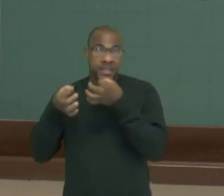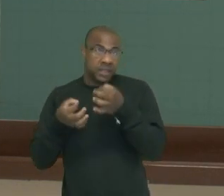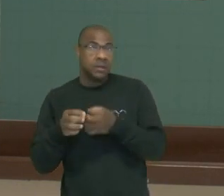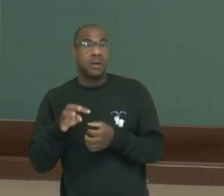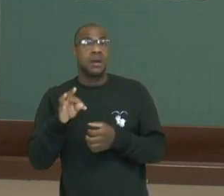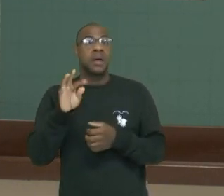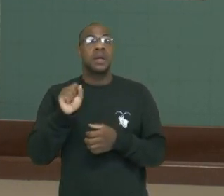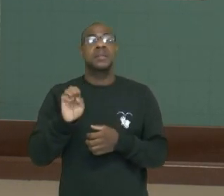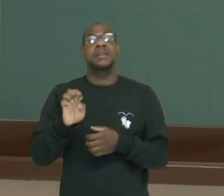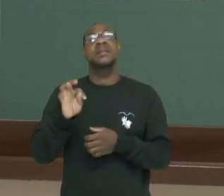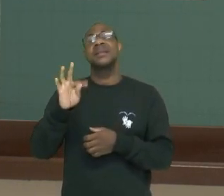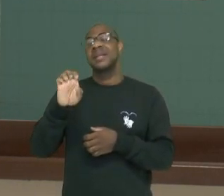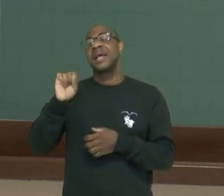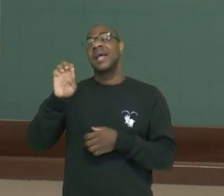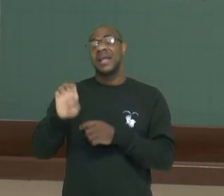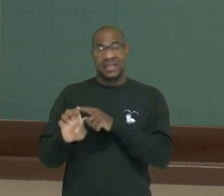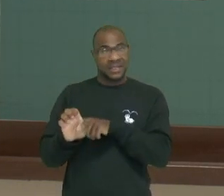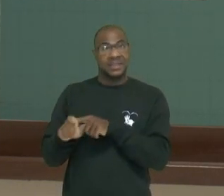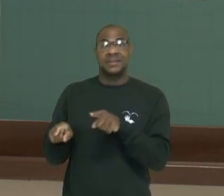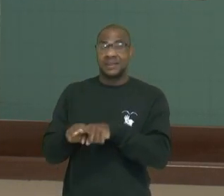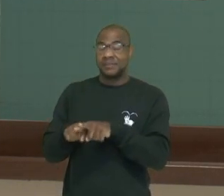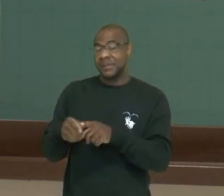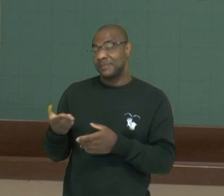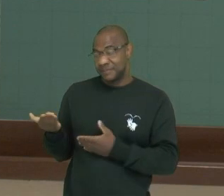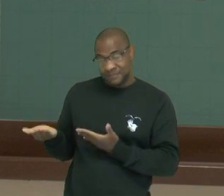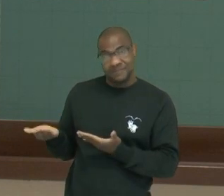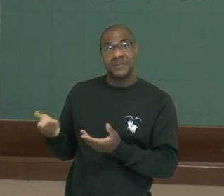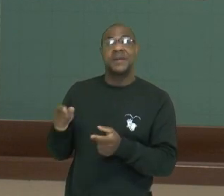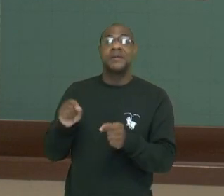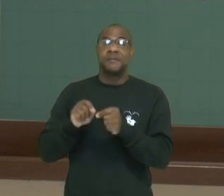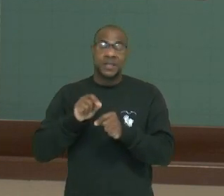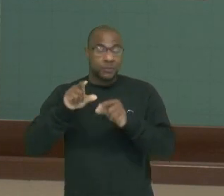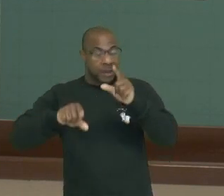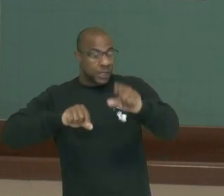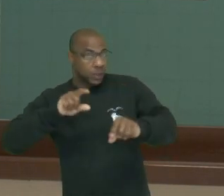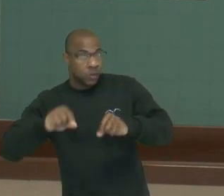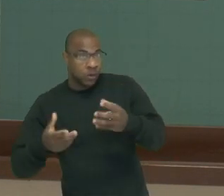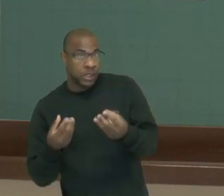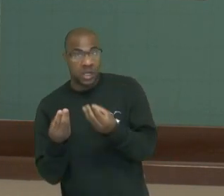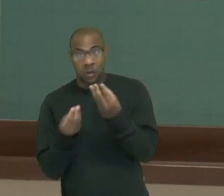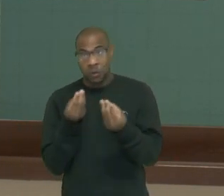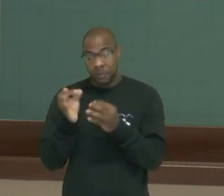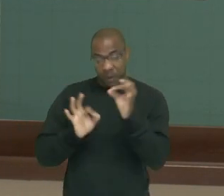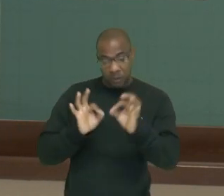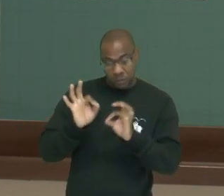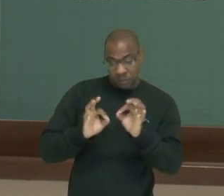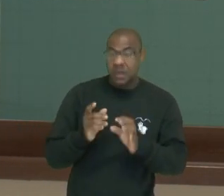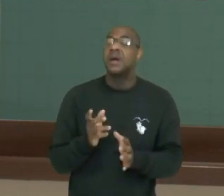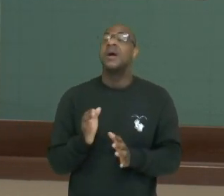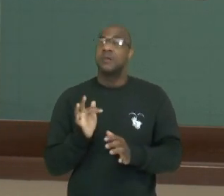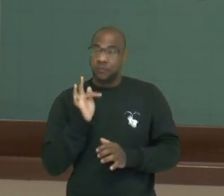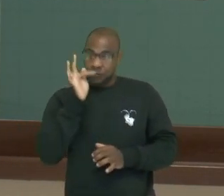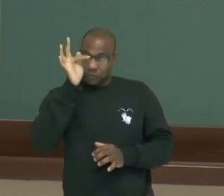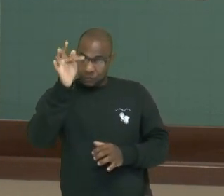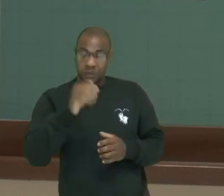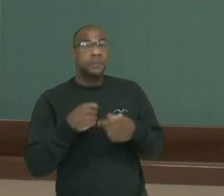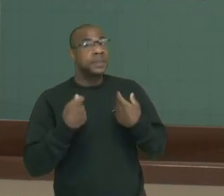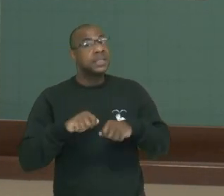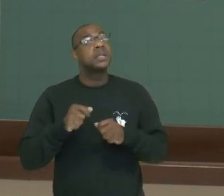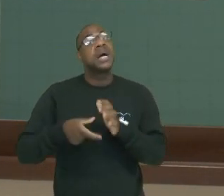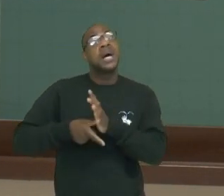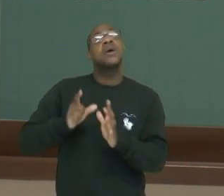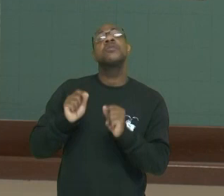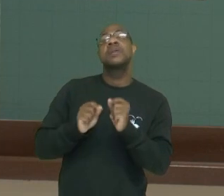da temática, que ele acha que o jovem, para fazer uma escolha, para planejar seu futuro, ele precisa se conhecer.